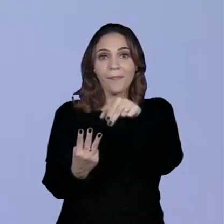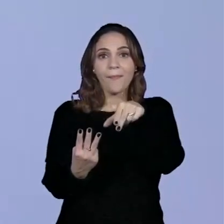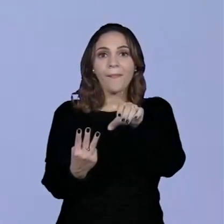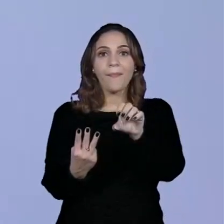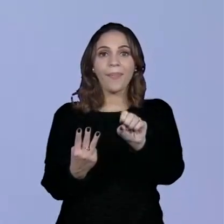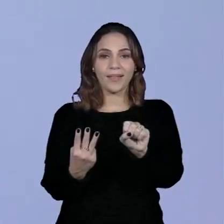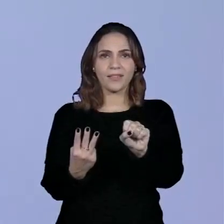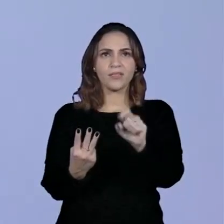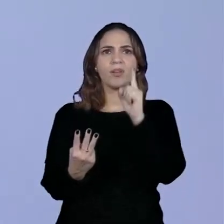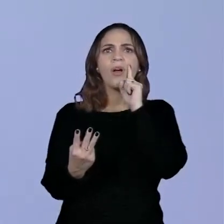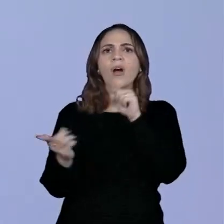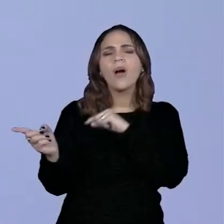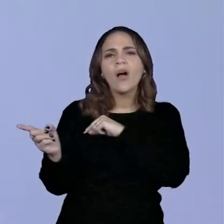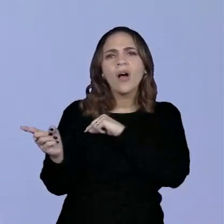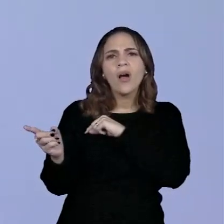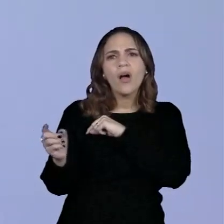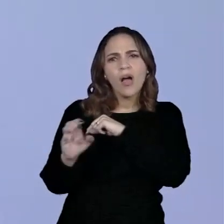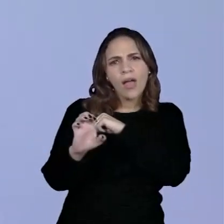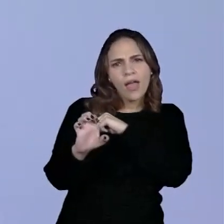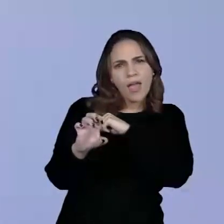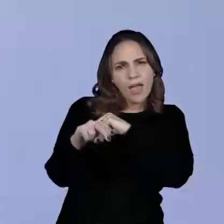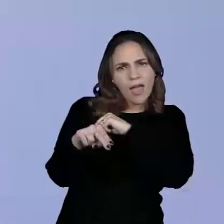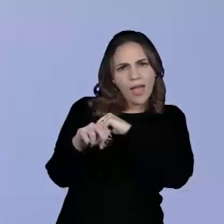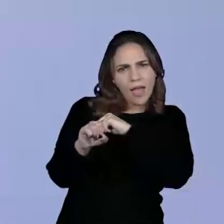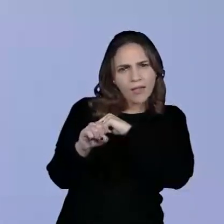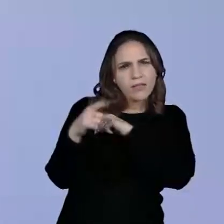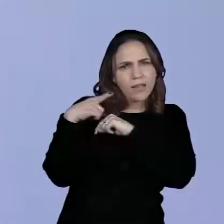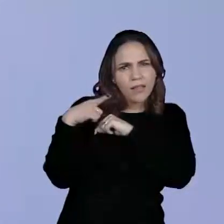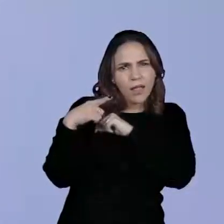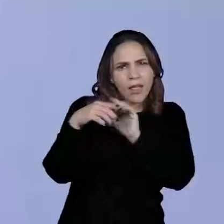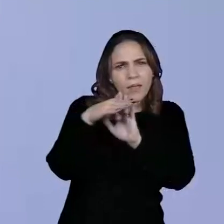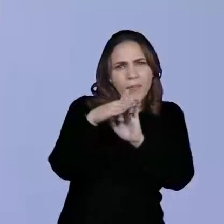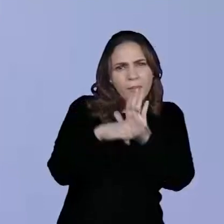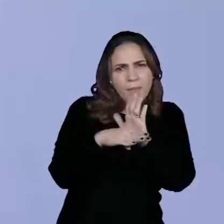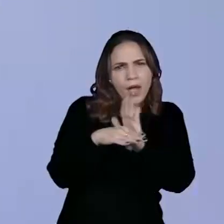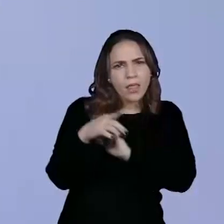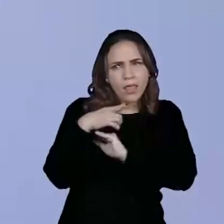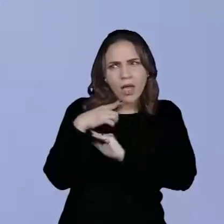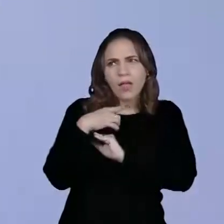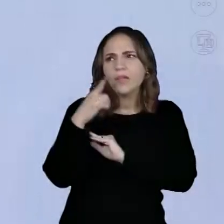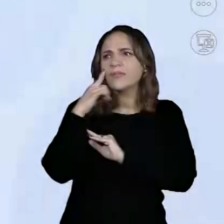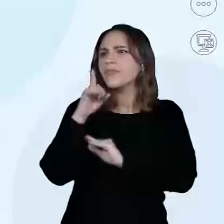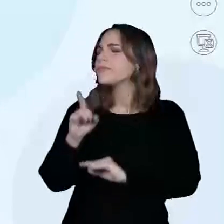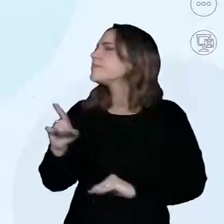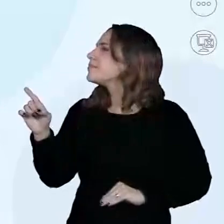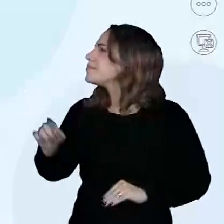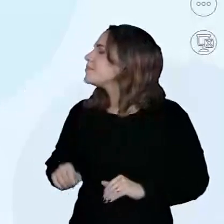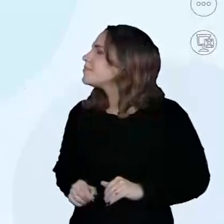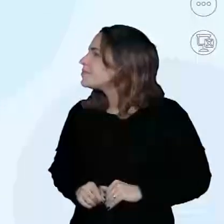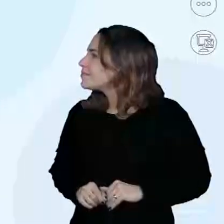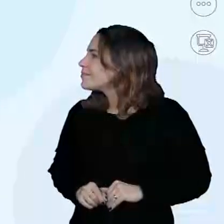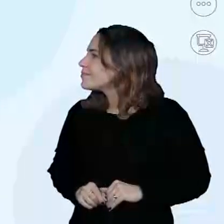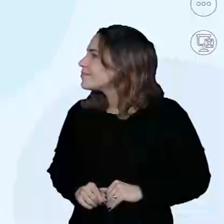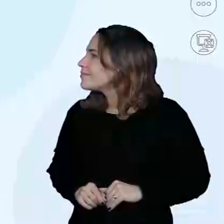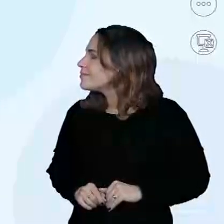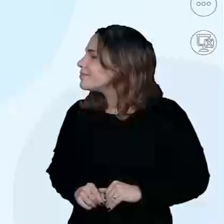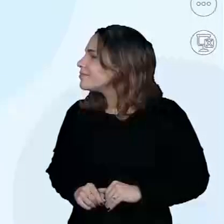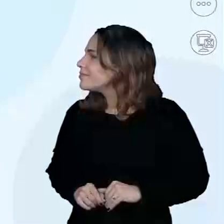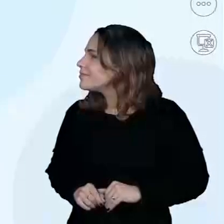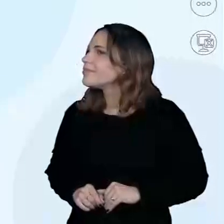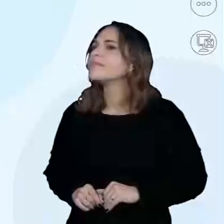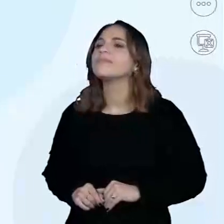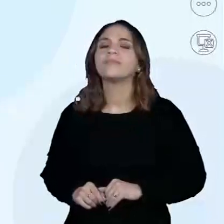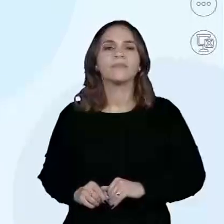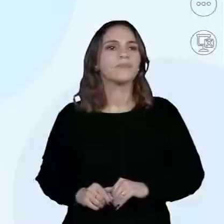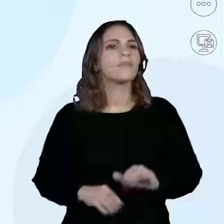minha lista de oxítonas, então eu vou olhar aqui, ó, é um NS. E aí a gente volta para a nossa